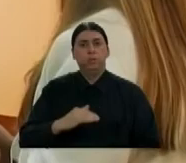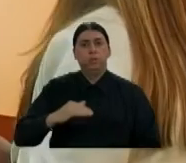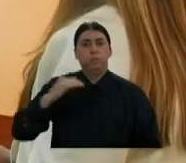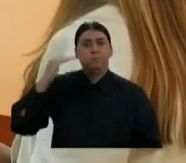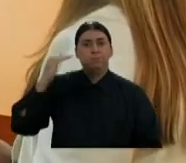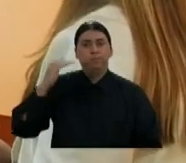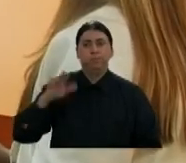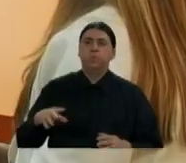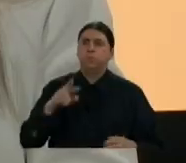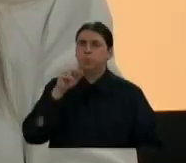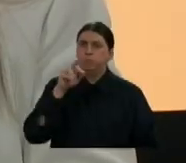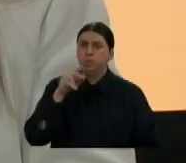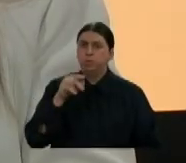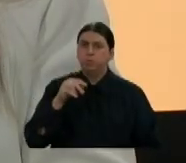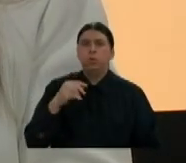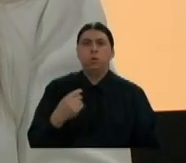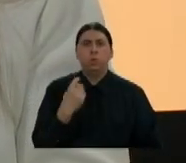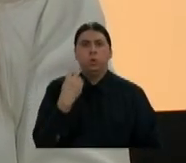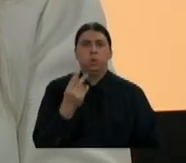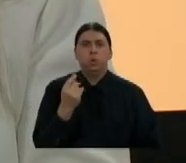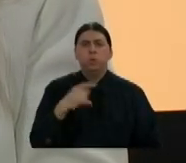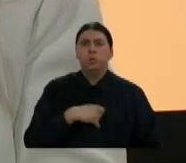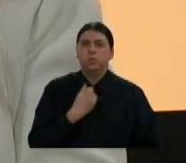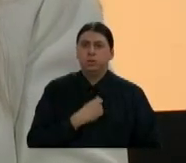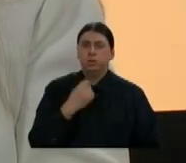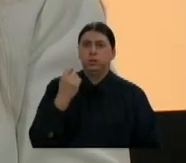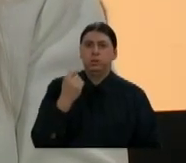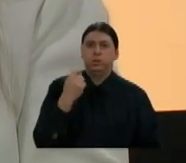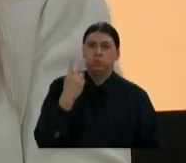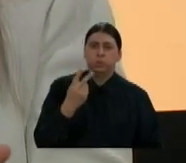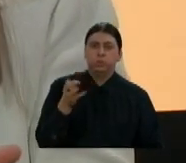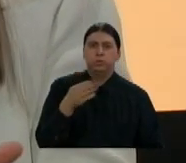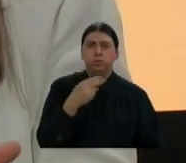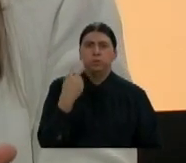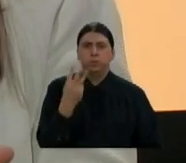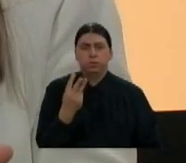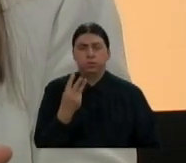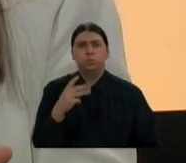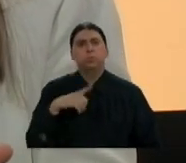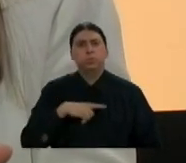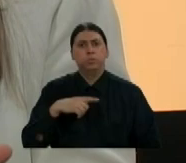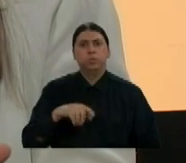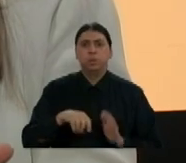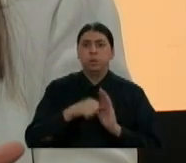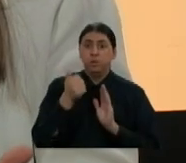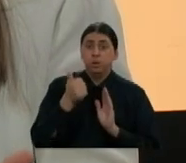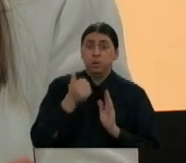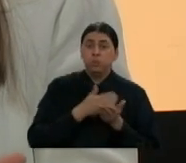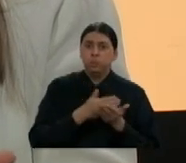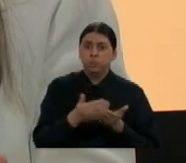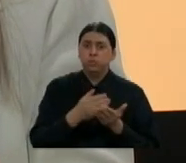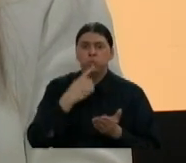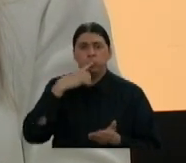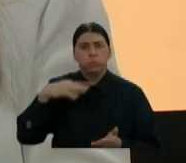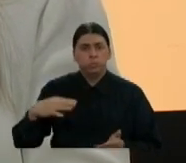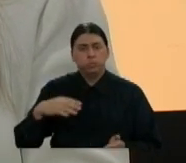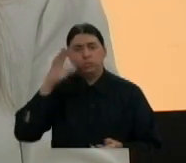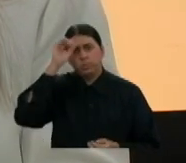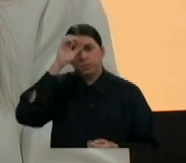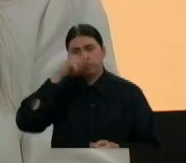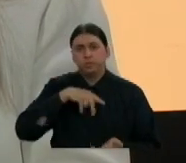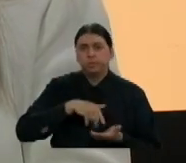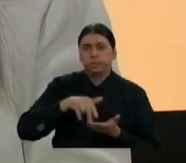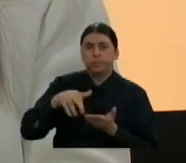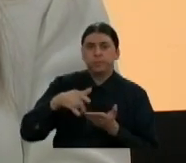tem dois irmãos um de dois e três anos outros três anos ele com ele e primeira infância aprendendo porque nem aprendeu a caminhar dentro da